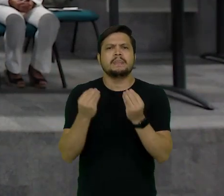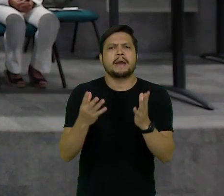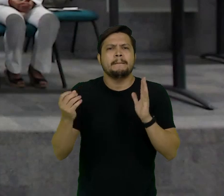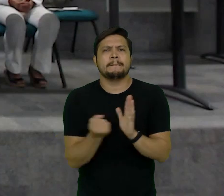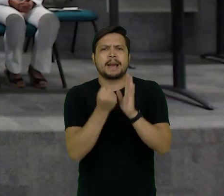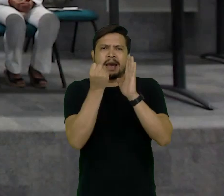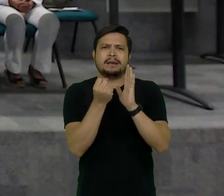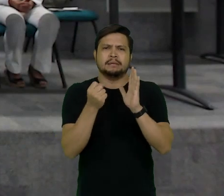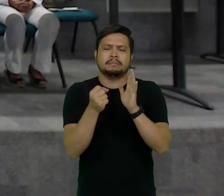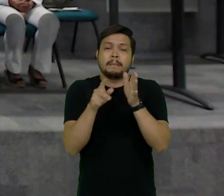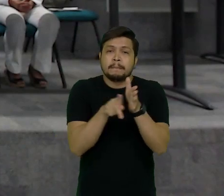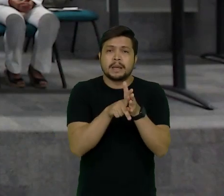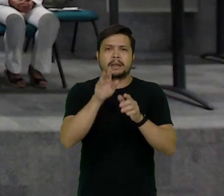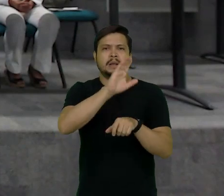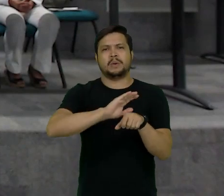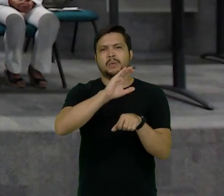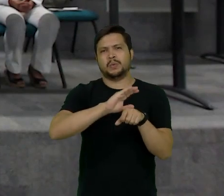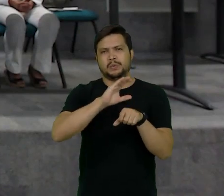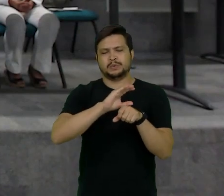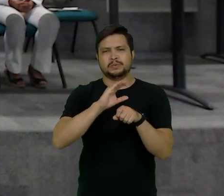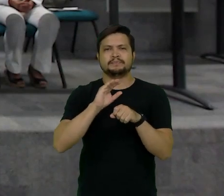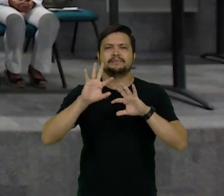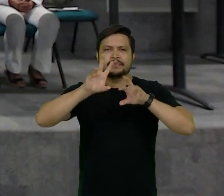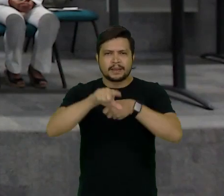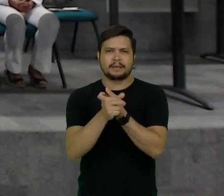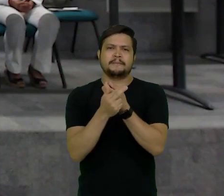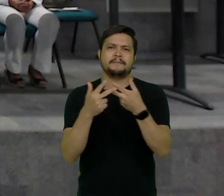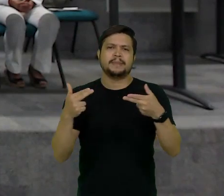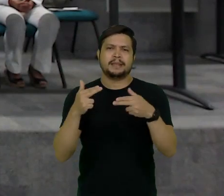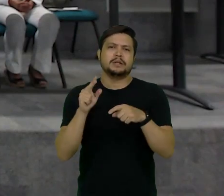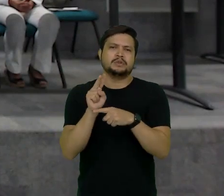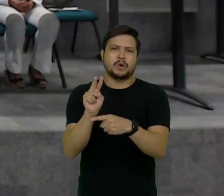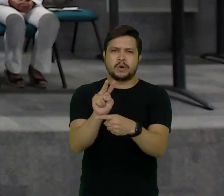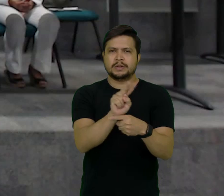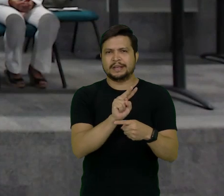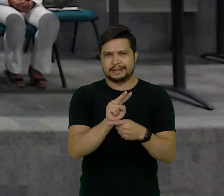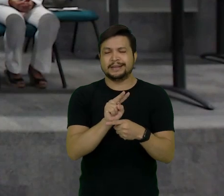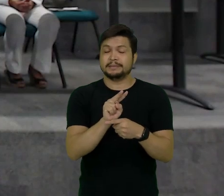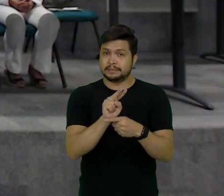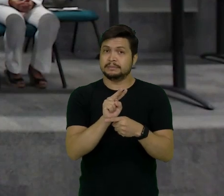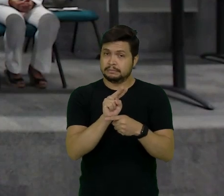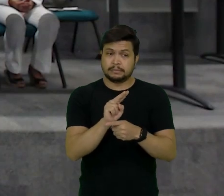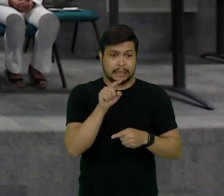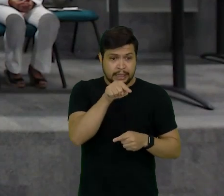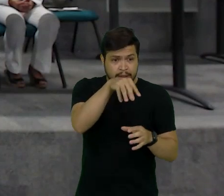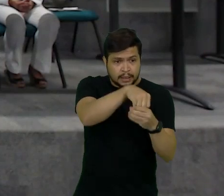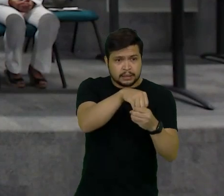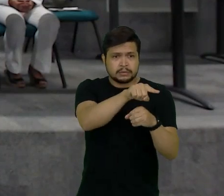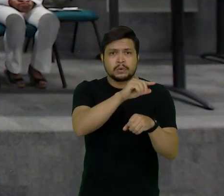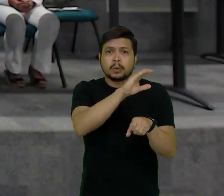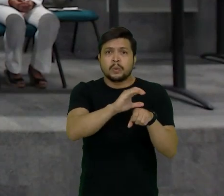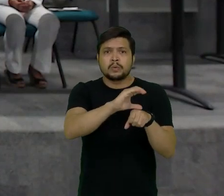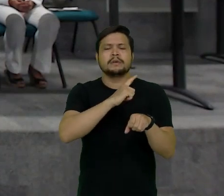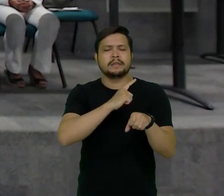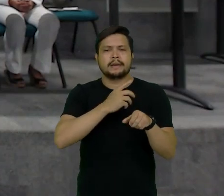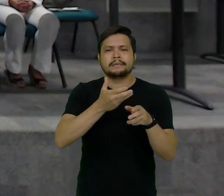Então, se eu pudesse resumir o curso de zootecnia, eu resumiria ele com uma palavra: troca. É todos os